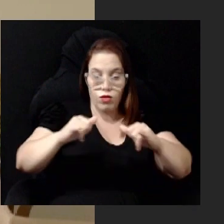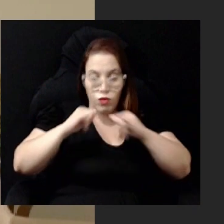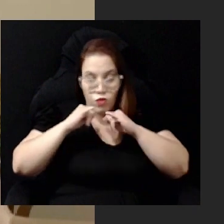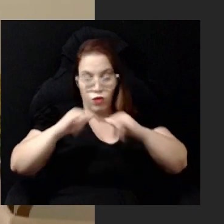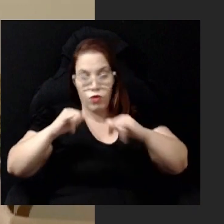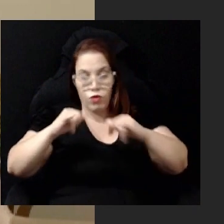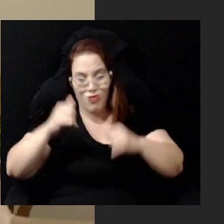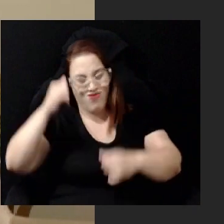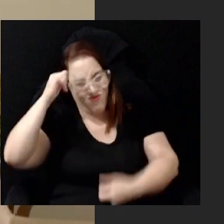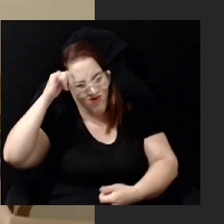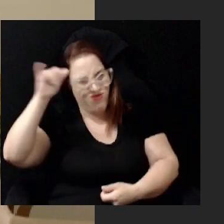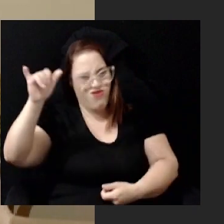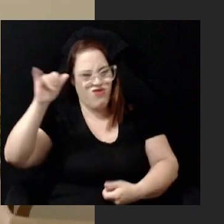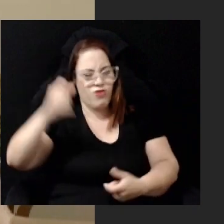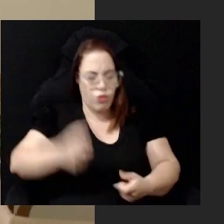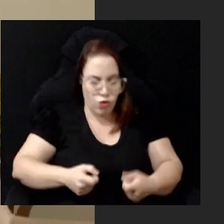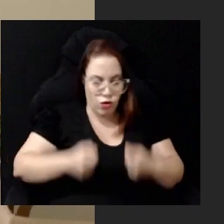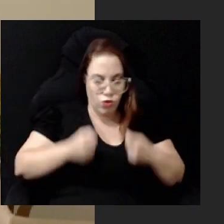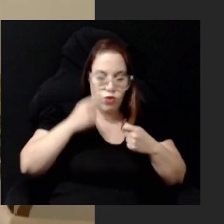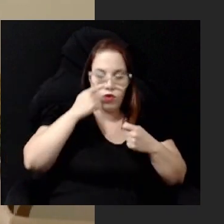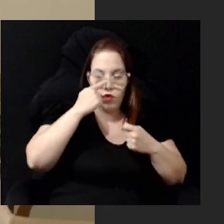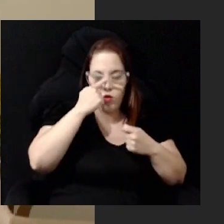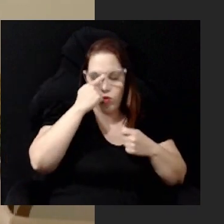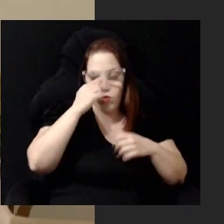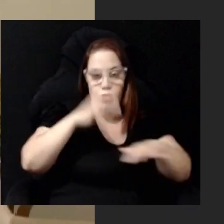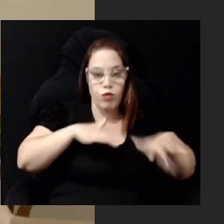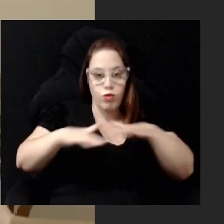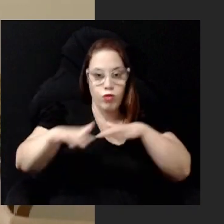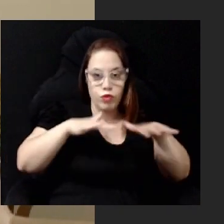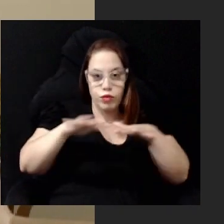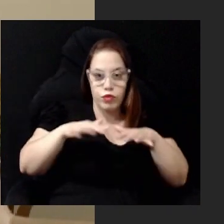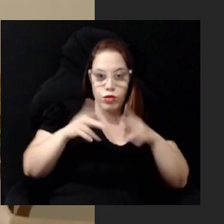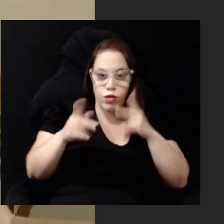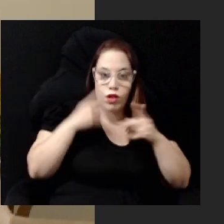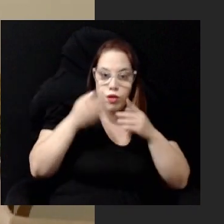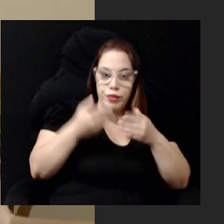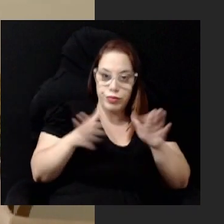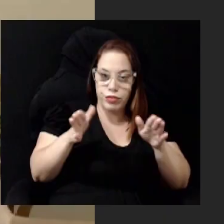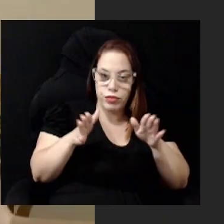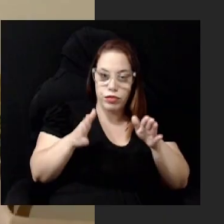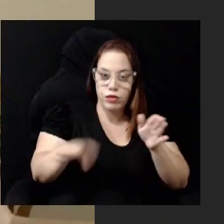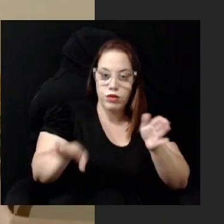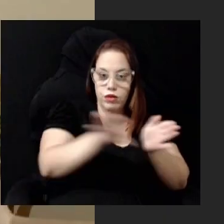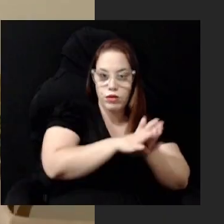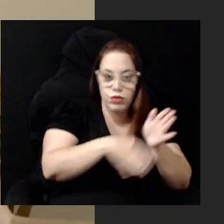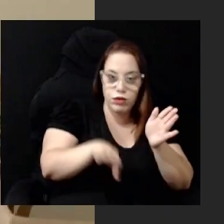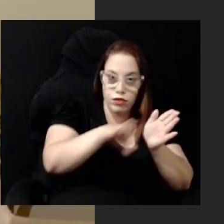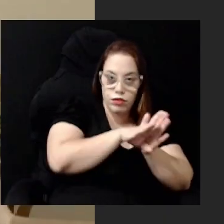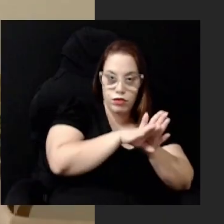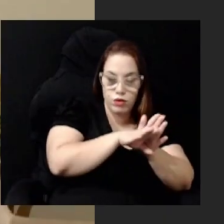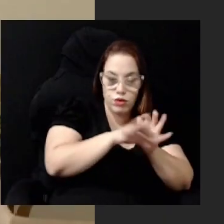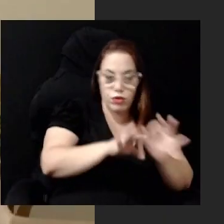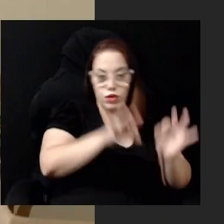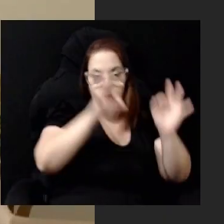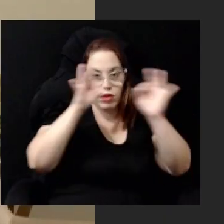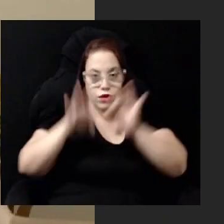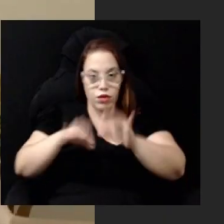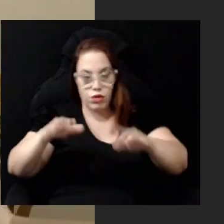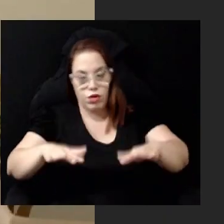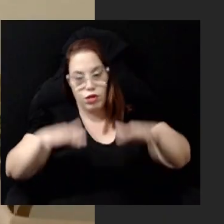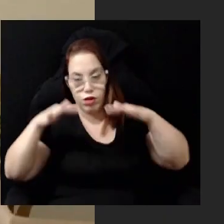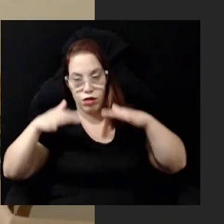e prevenir o câncer. Então, esse espaço que vocês abrem para a gente, que chega em tantos telespectadores, em tantas